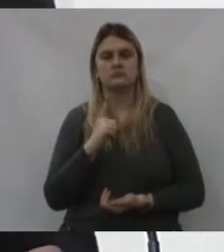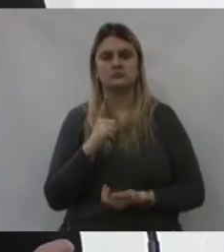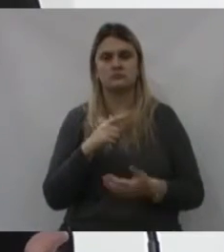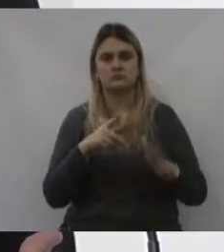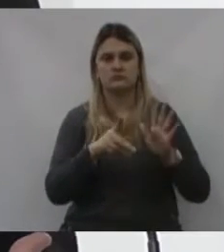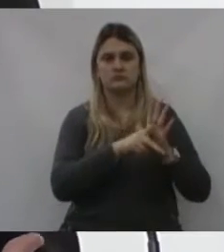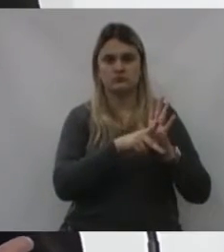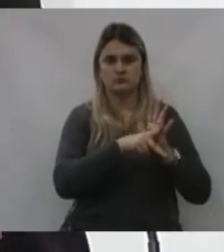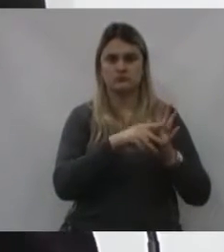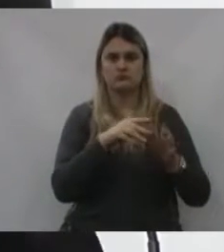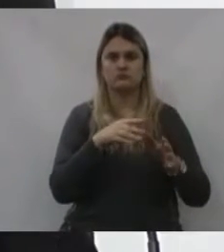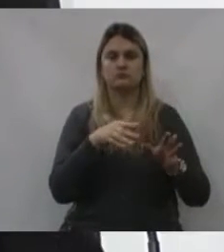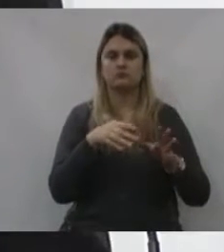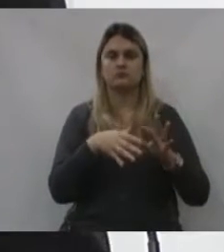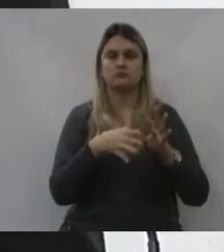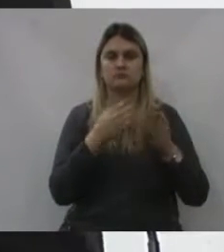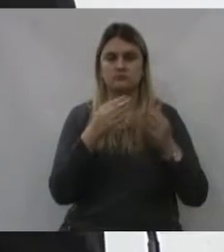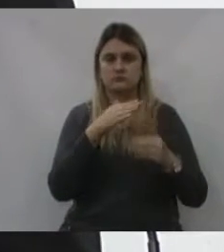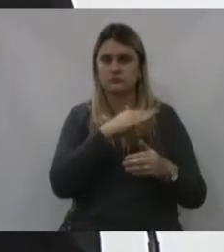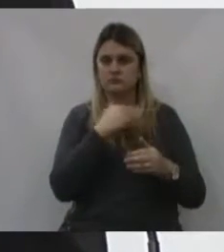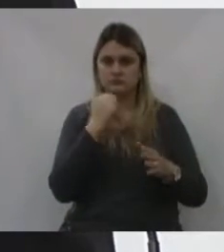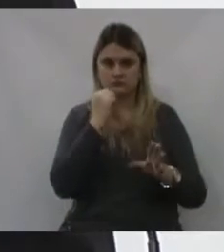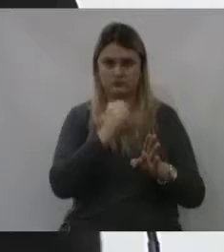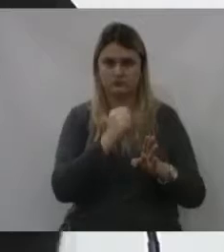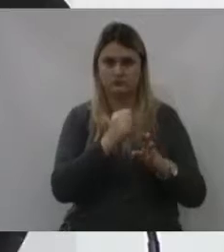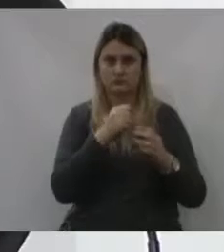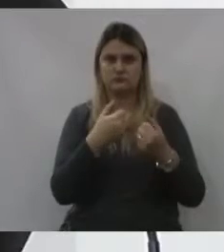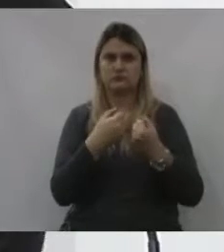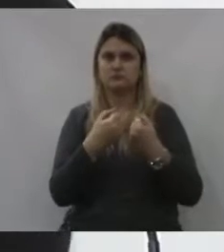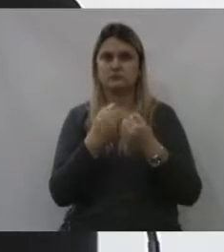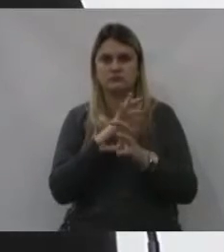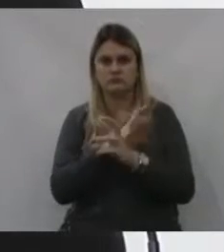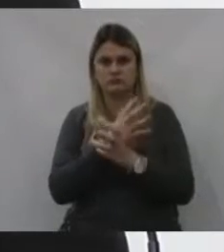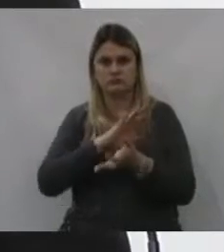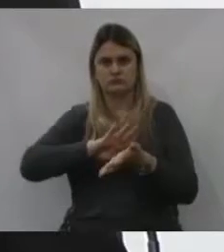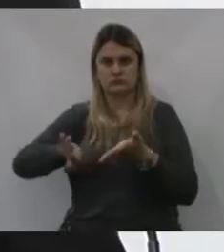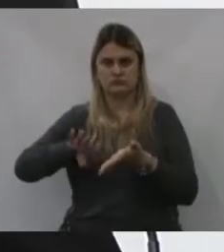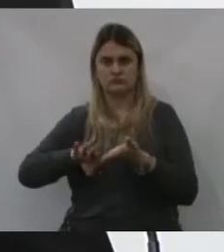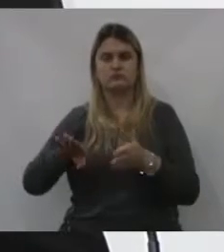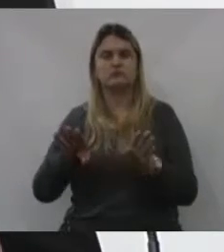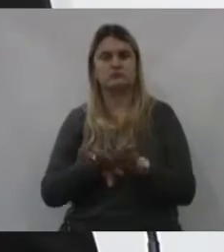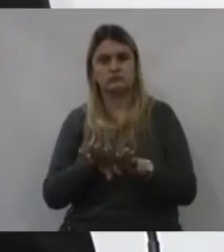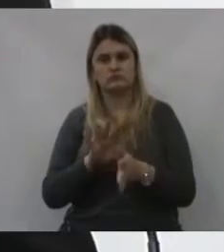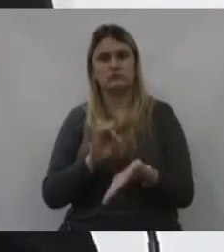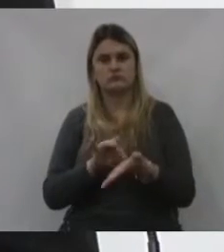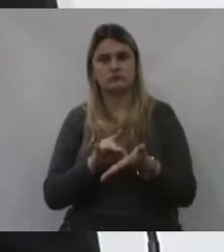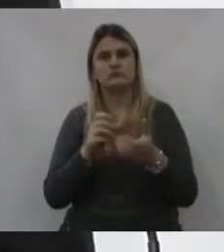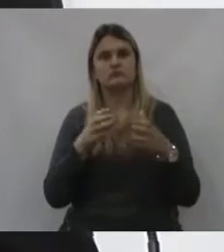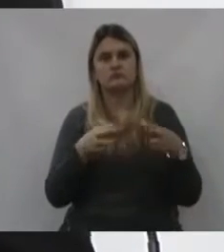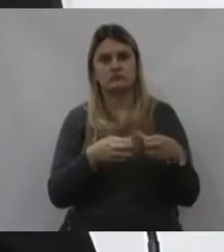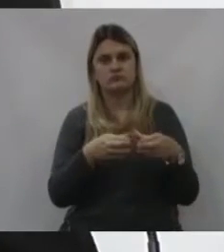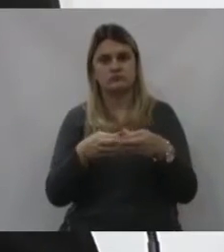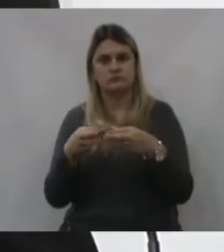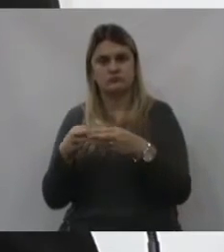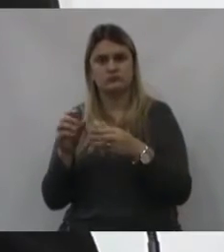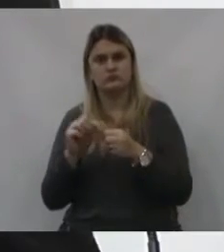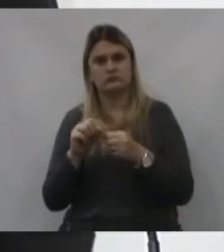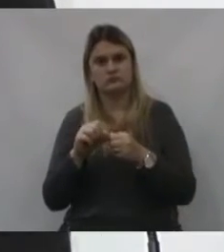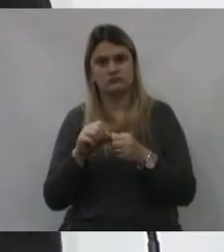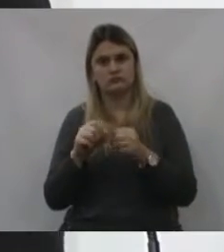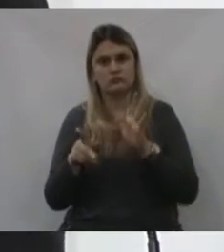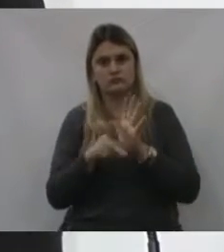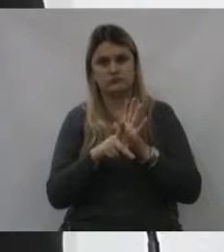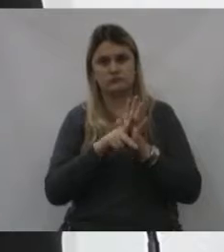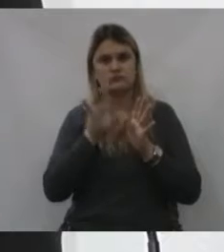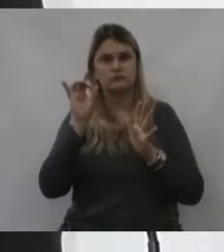Se tiver o matador, mata, desossa e entrega lá na câmara fria. Mandioca, por exemplo, você pode criar grupos de produtores que